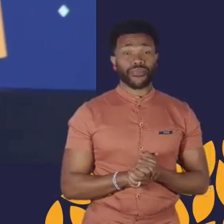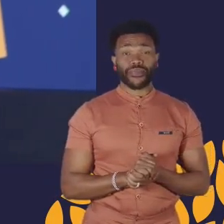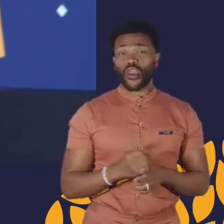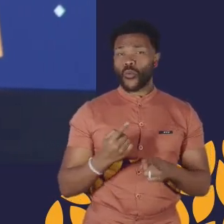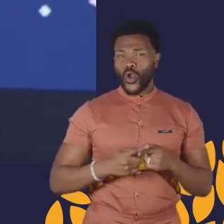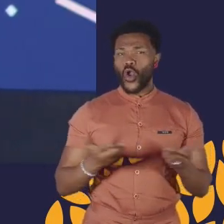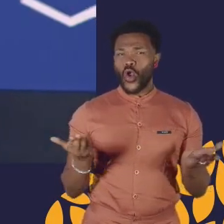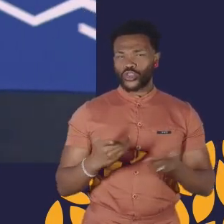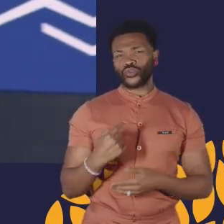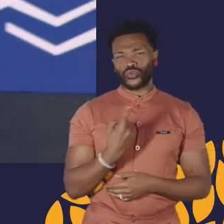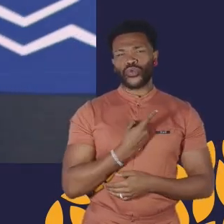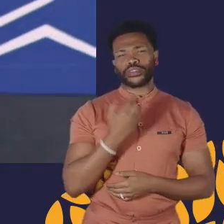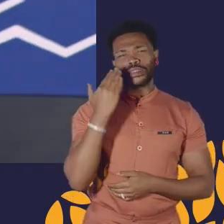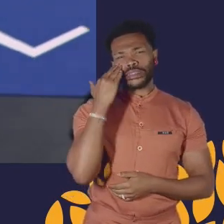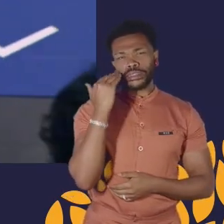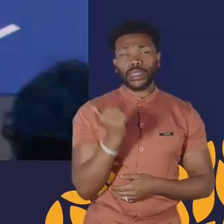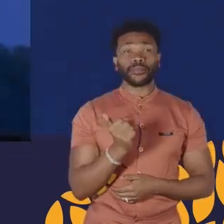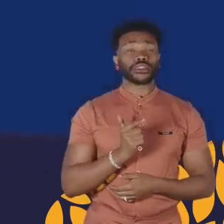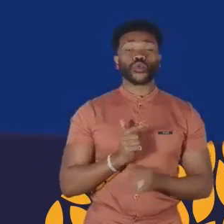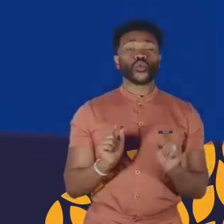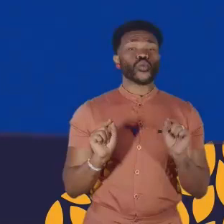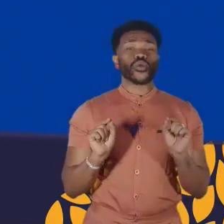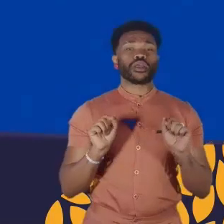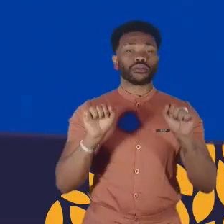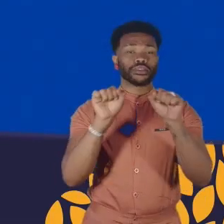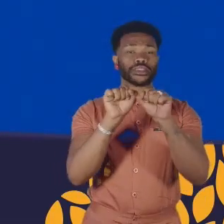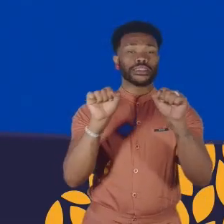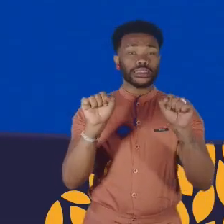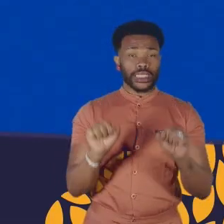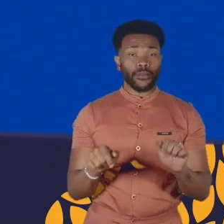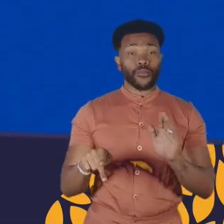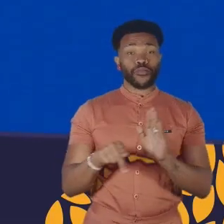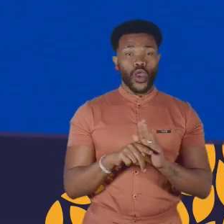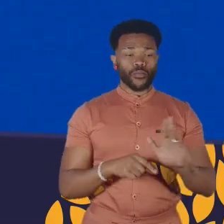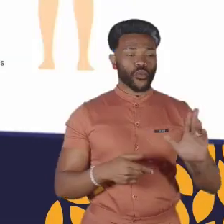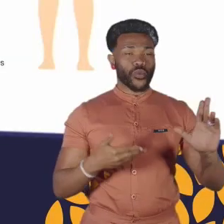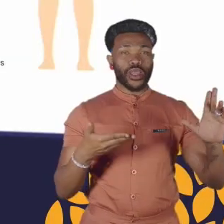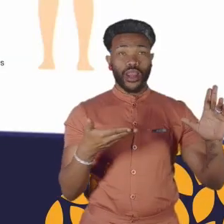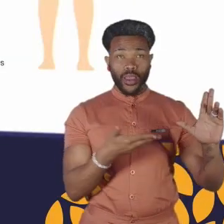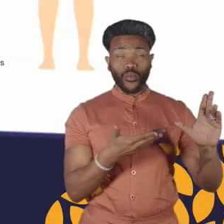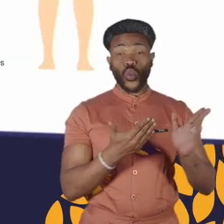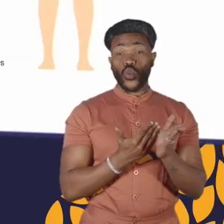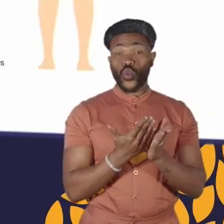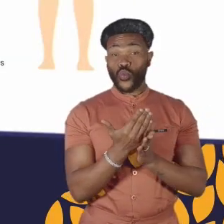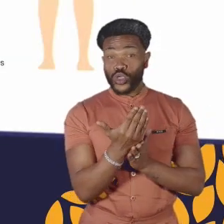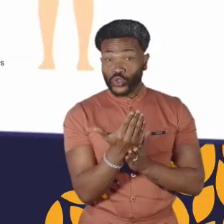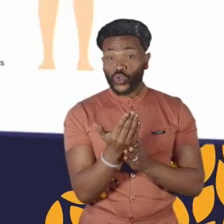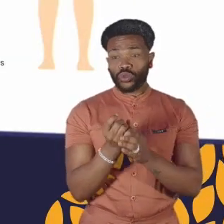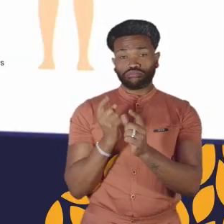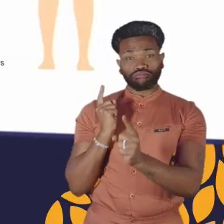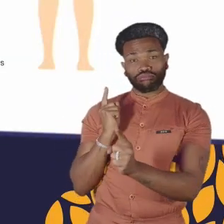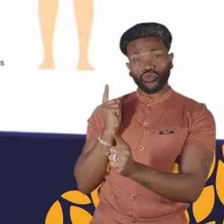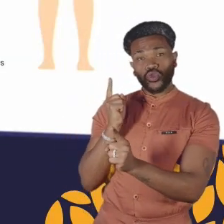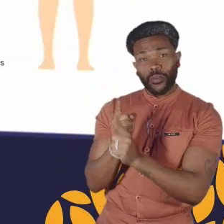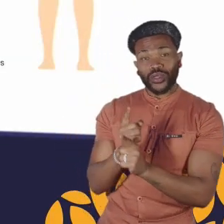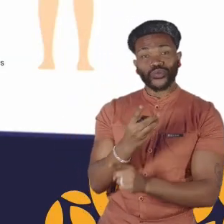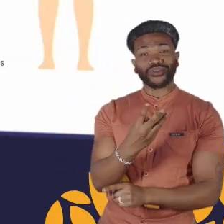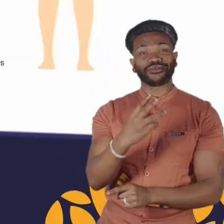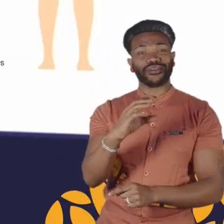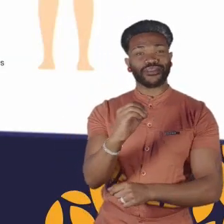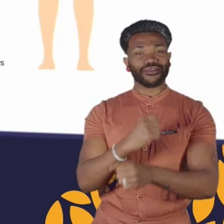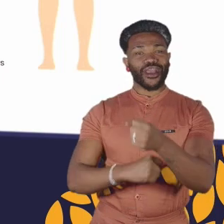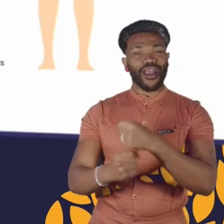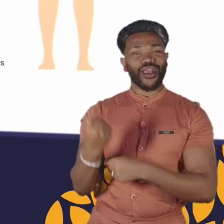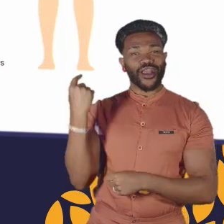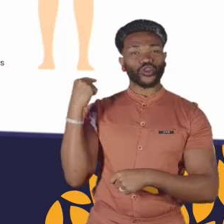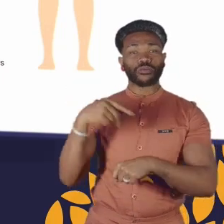Porque hoje a gente sabe que existe o sistema endocannabinoide. Algo que começou a ser descoberto tem 30 anos, lá